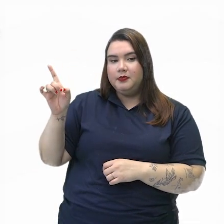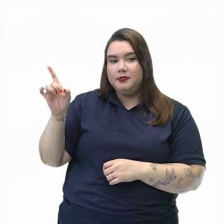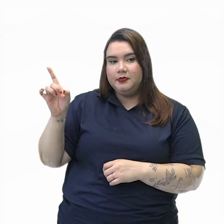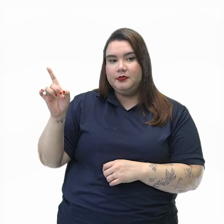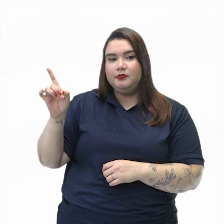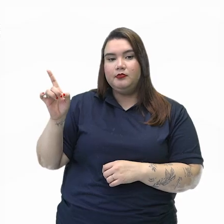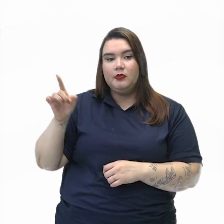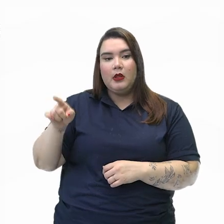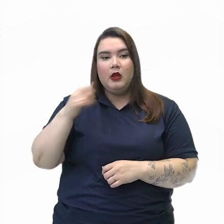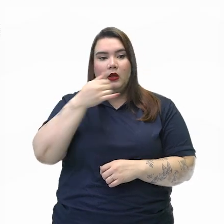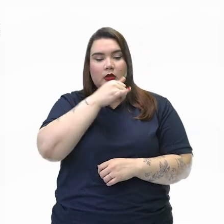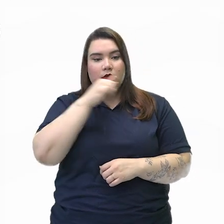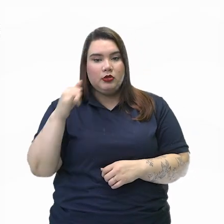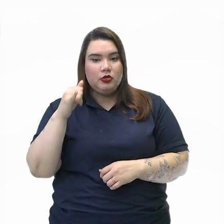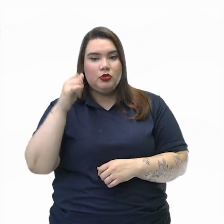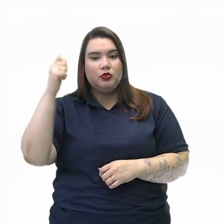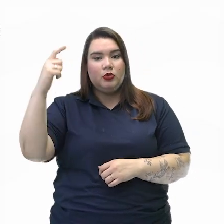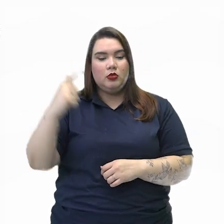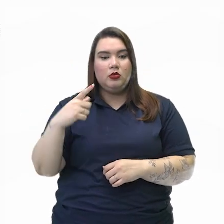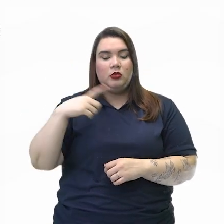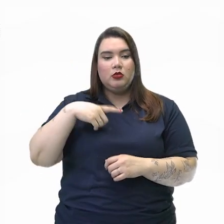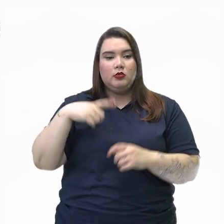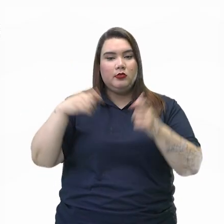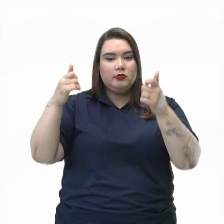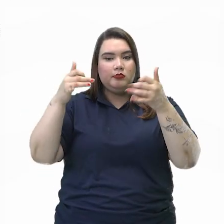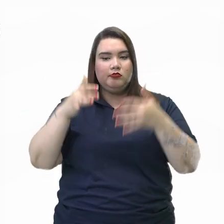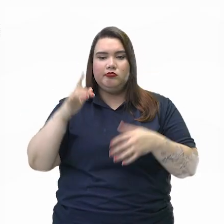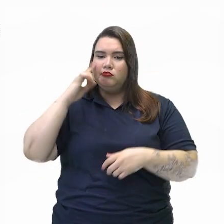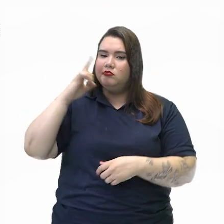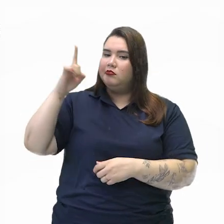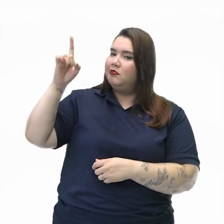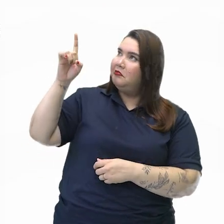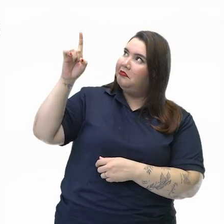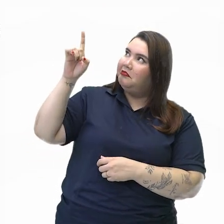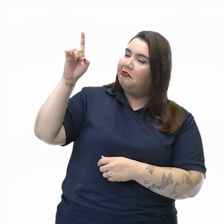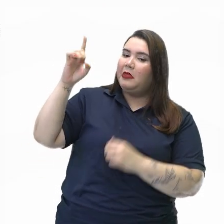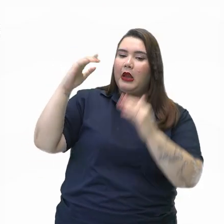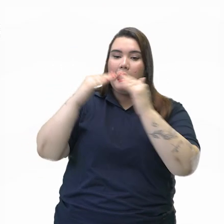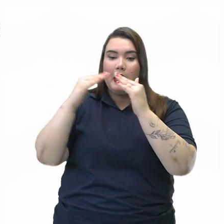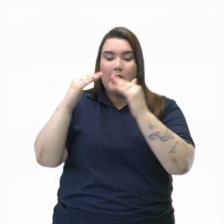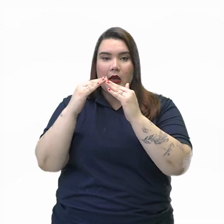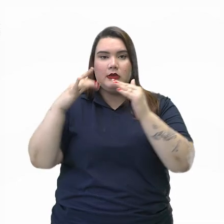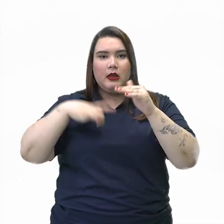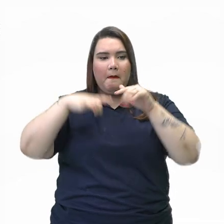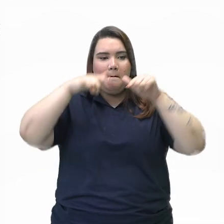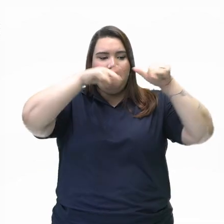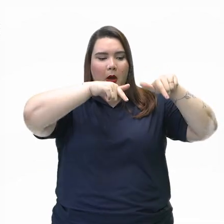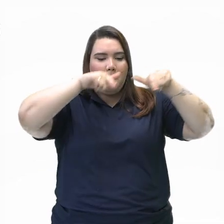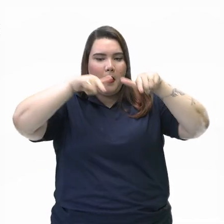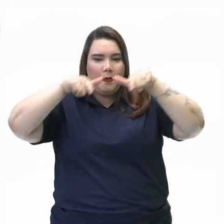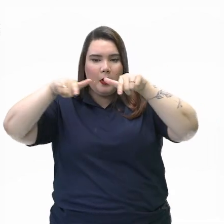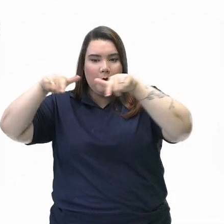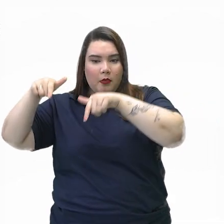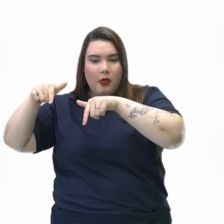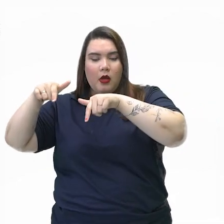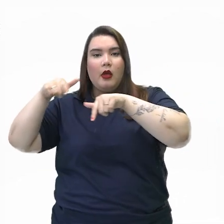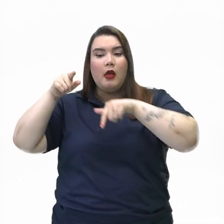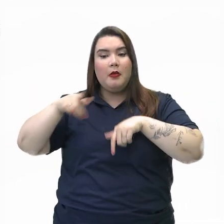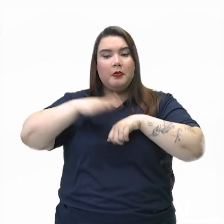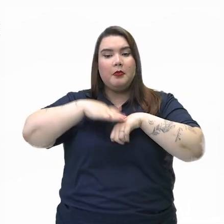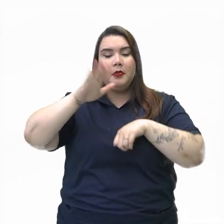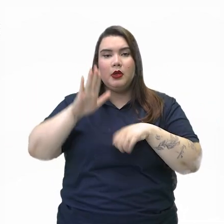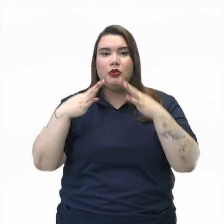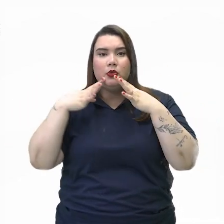A energia solar, você tem aí com essas placas, você percebe que as formas